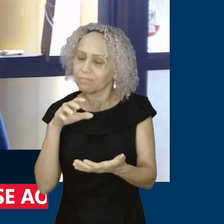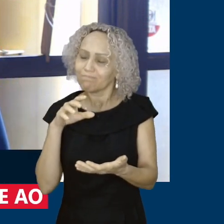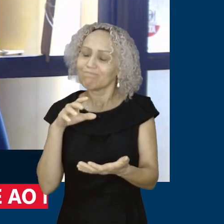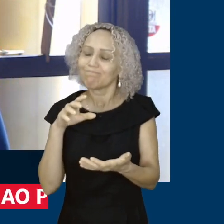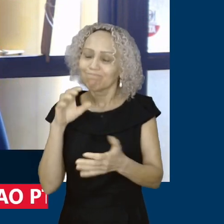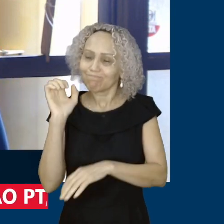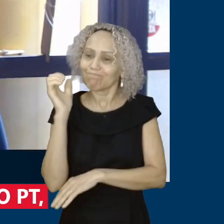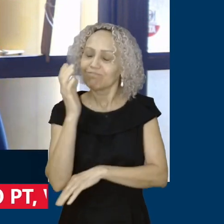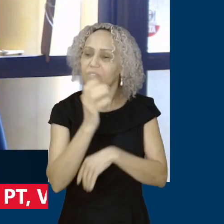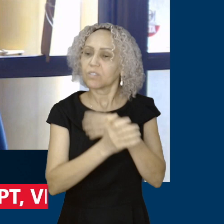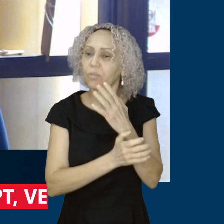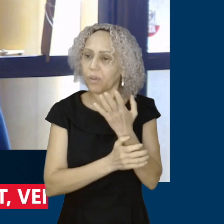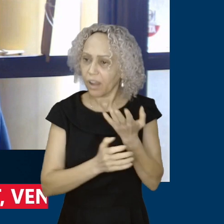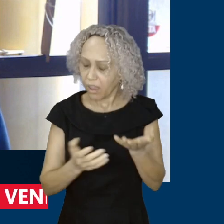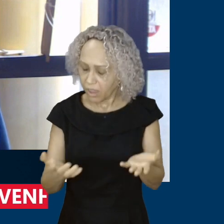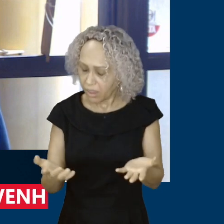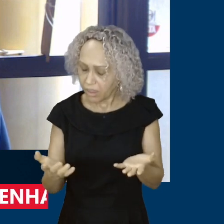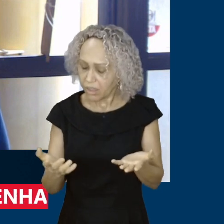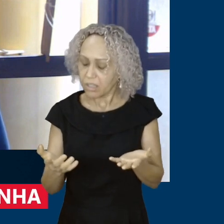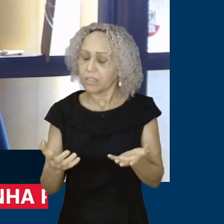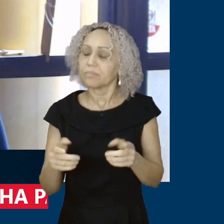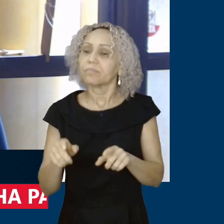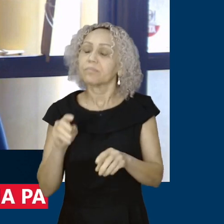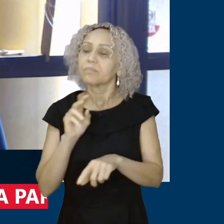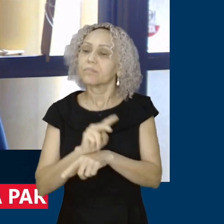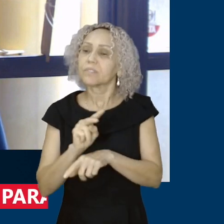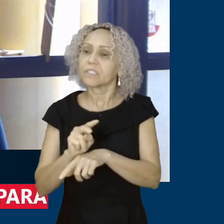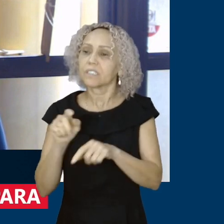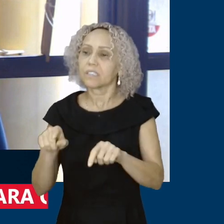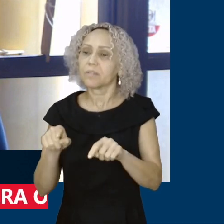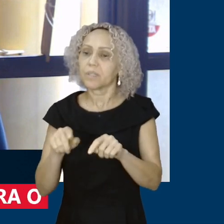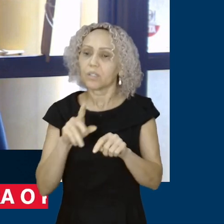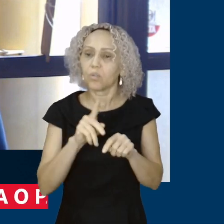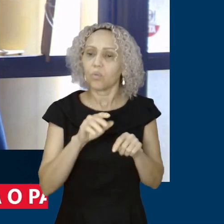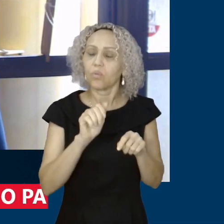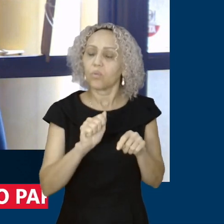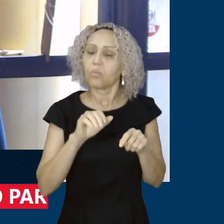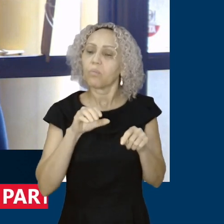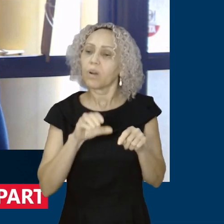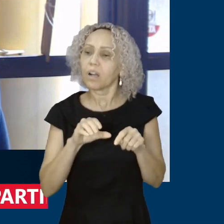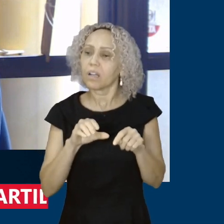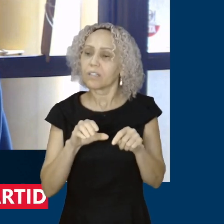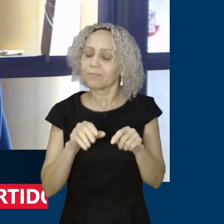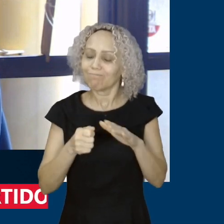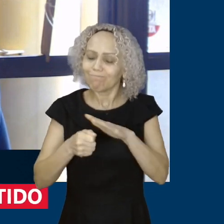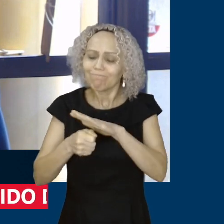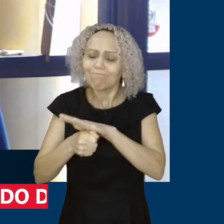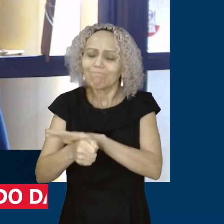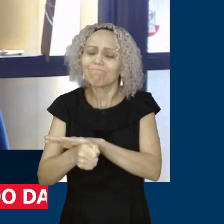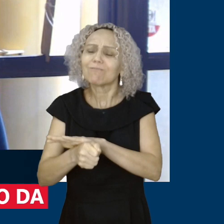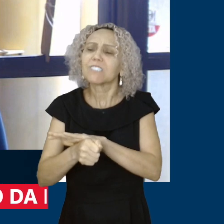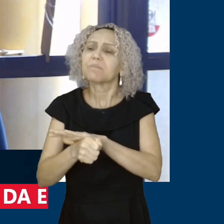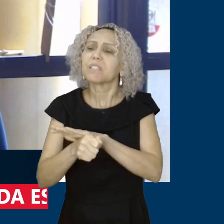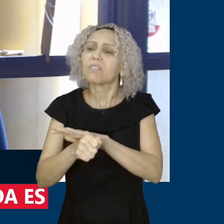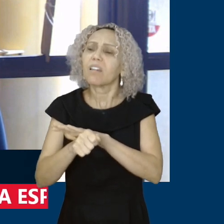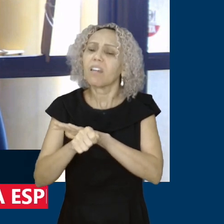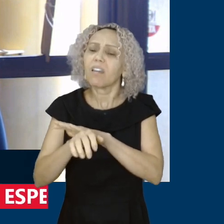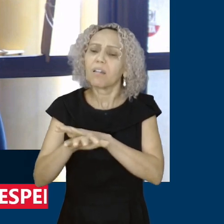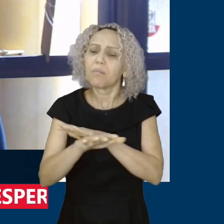também prevê, então, um conjunto de investimentos, né, para você repensar a